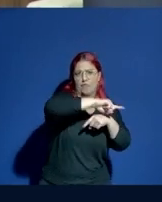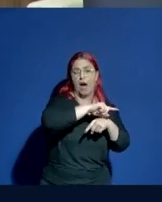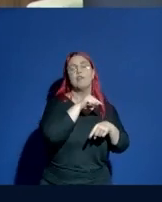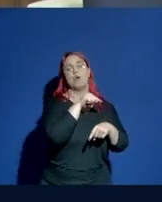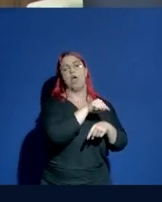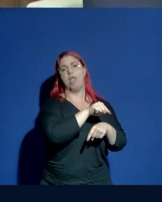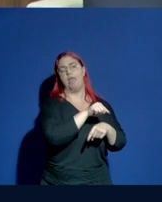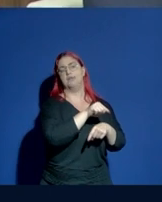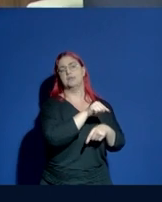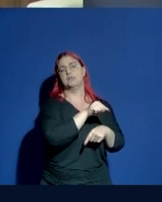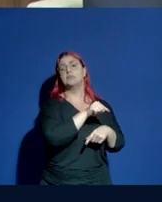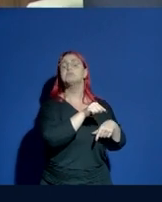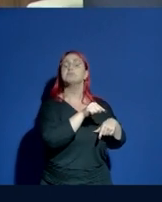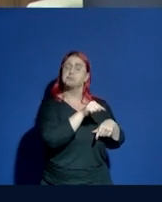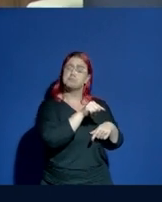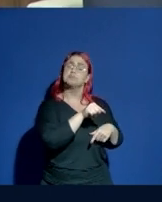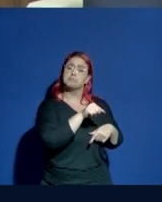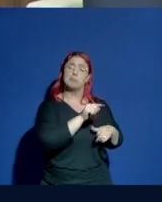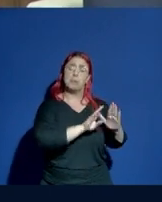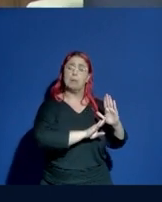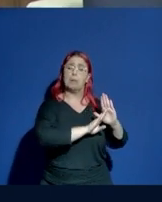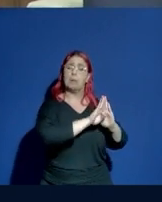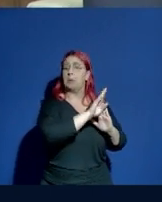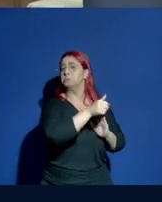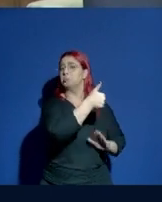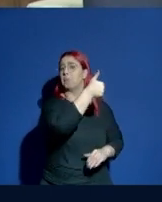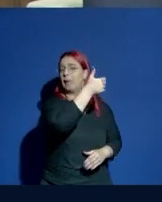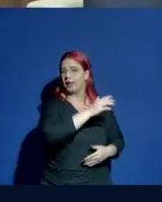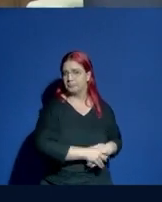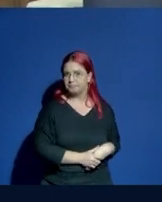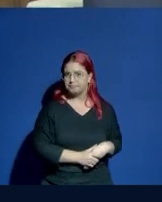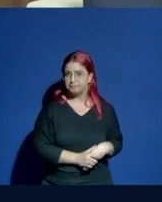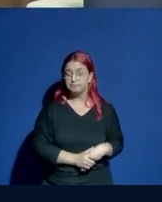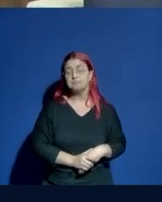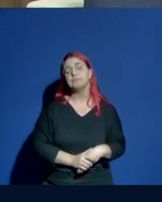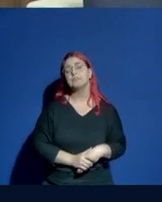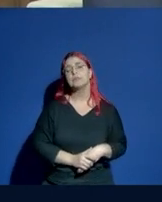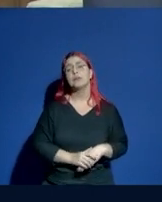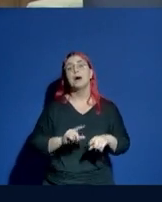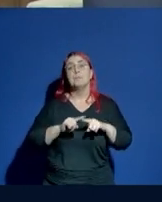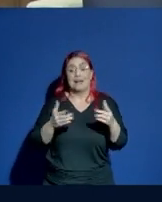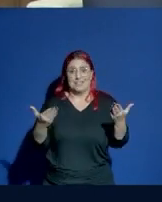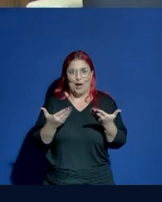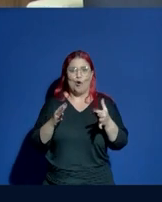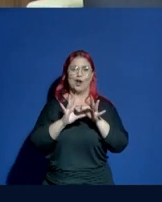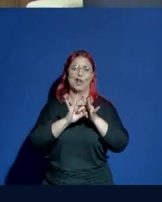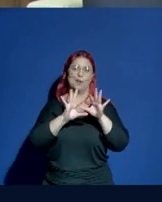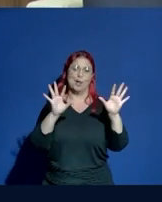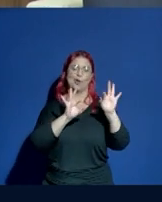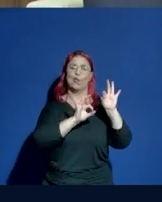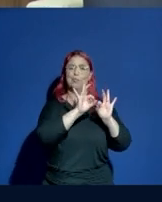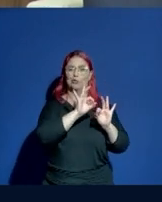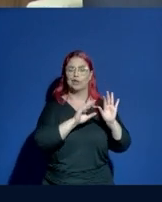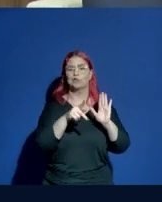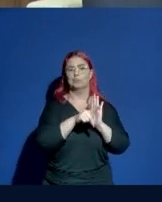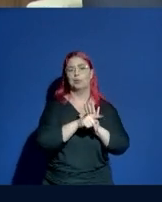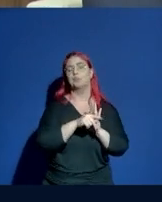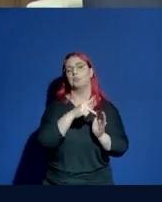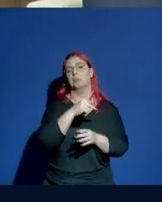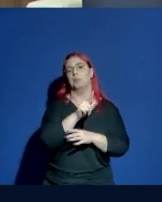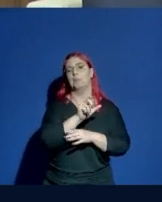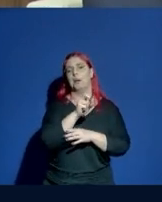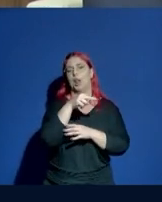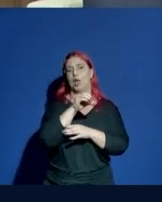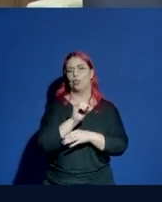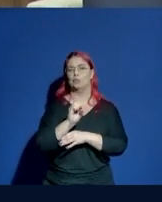esse mercado andou e andou bem agora com a liberação do plano safra nós vemos recuperação